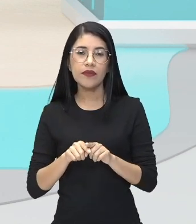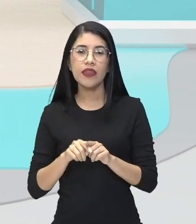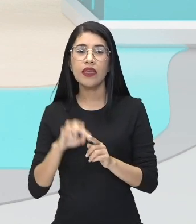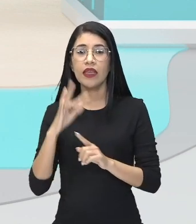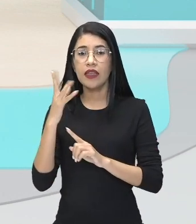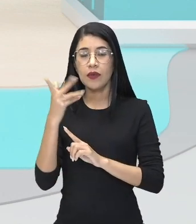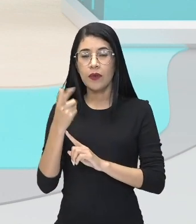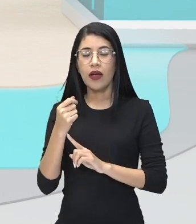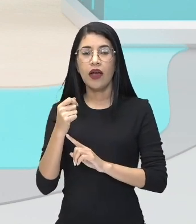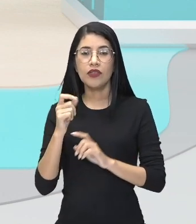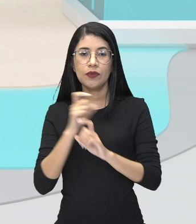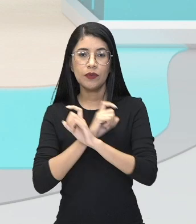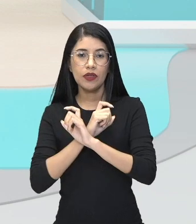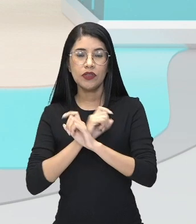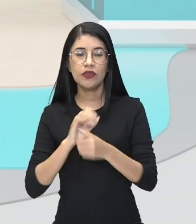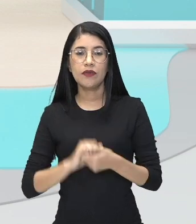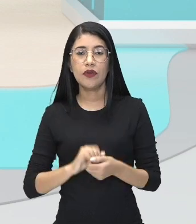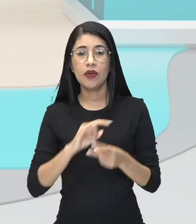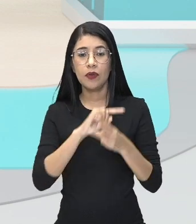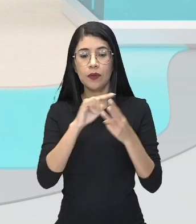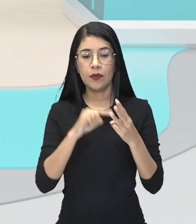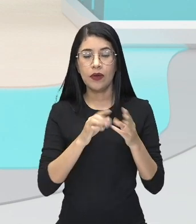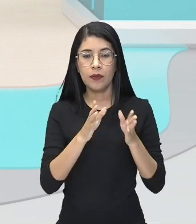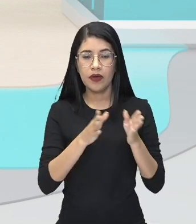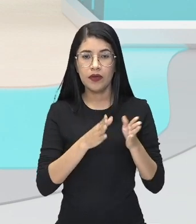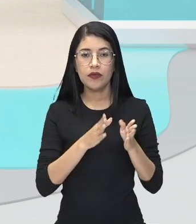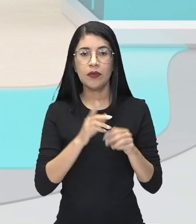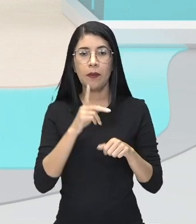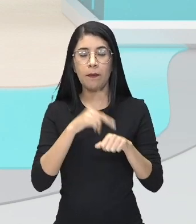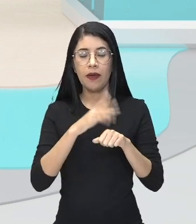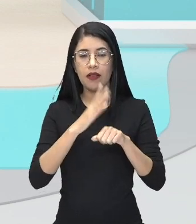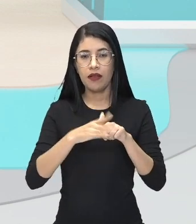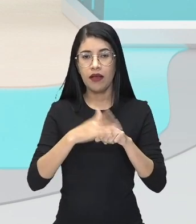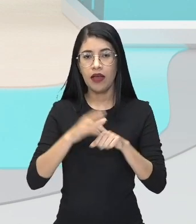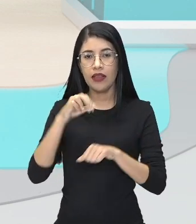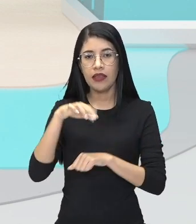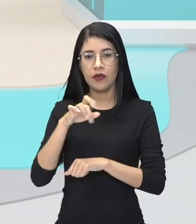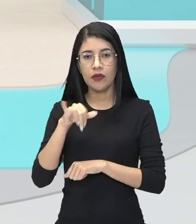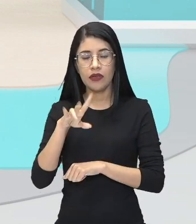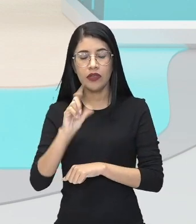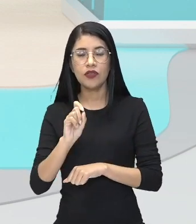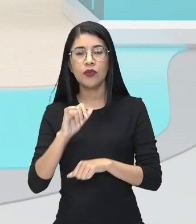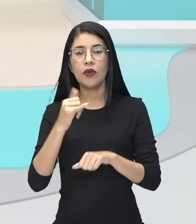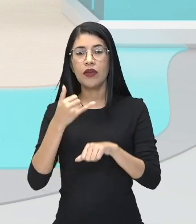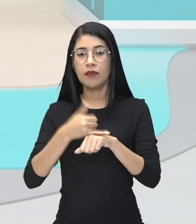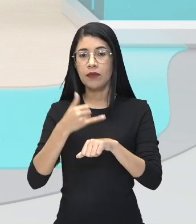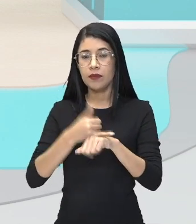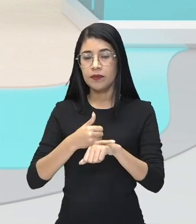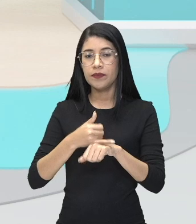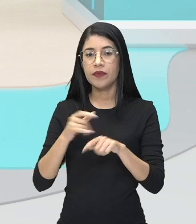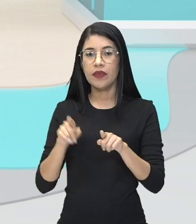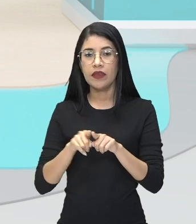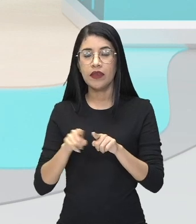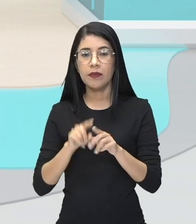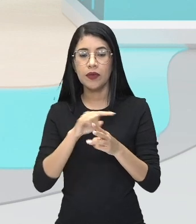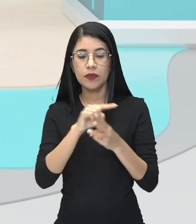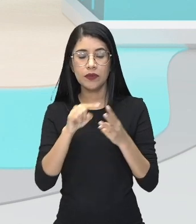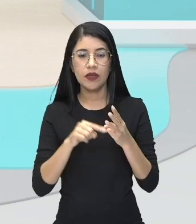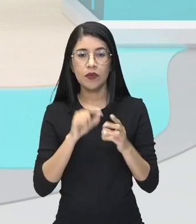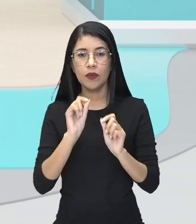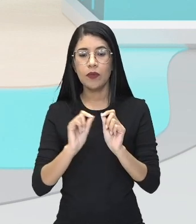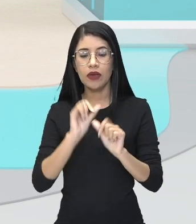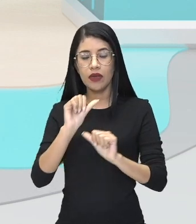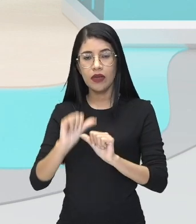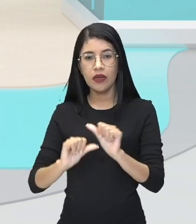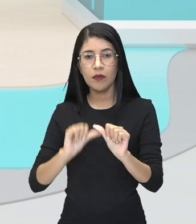da pré-história, que foi dividido em 3 períodos, Paleolítico, Neolítico e Idade dos Metais, os considerados que há uma